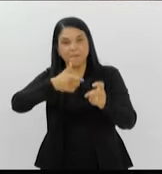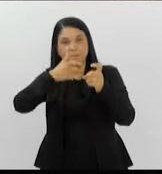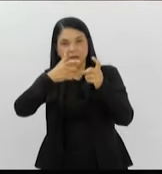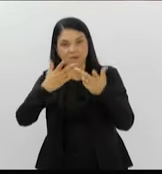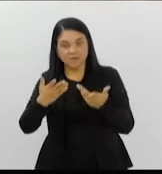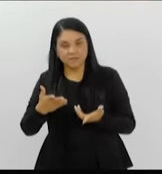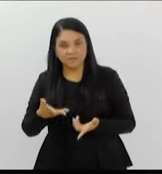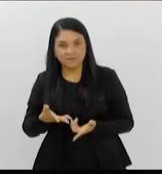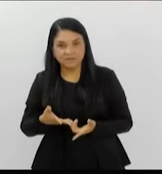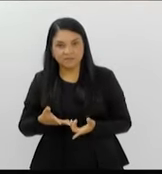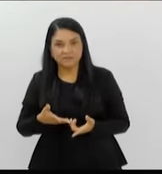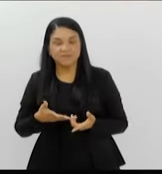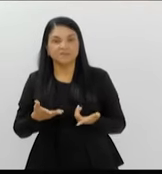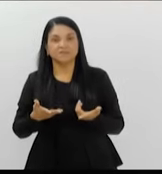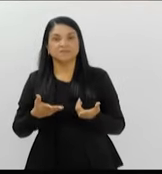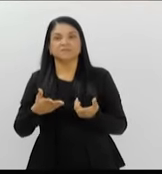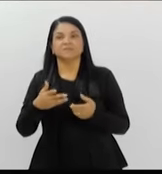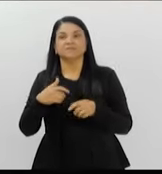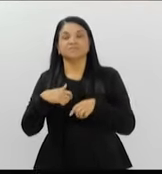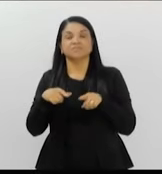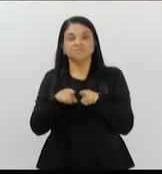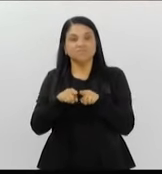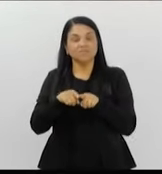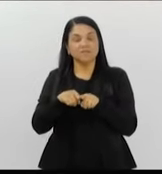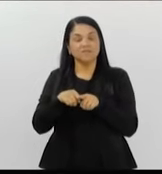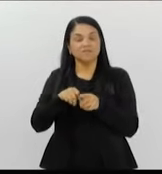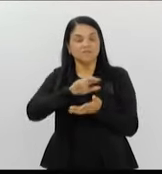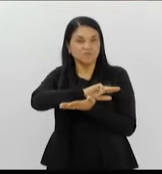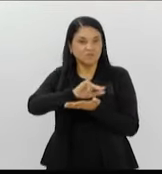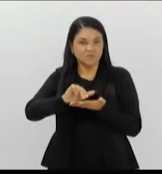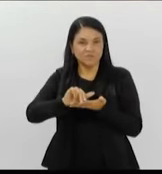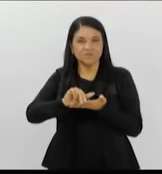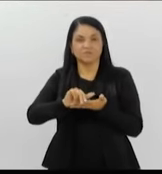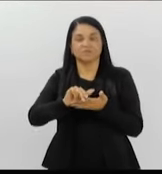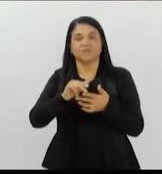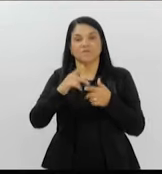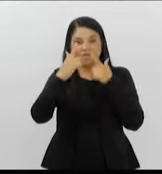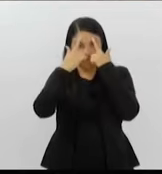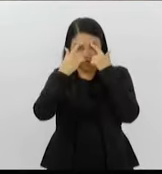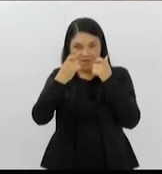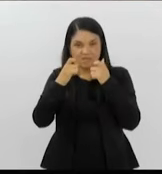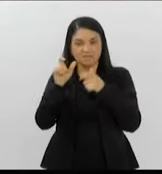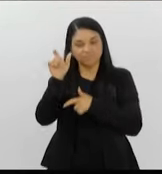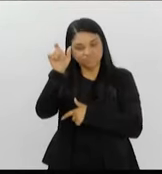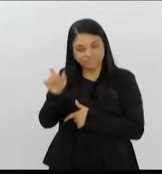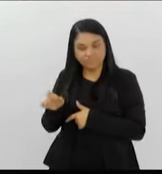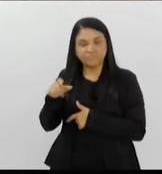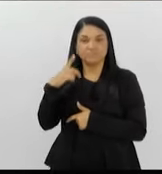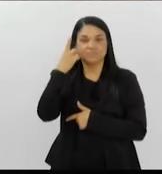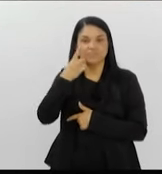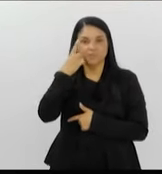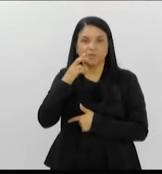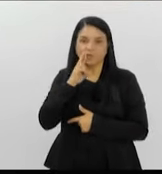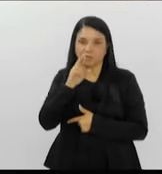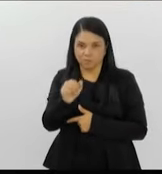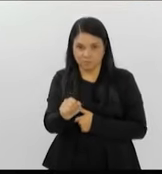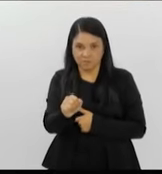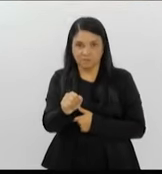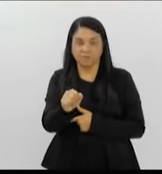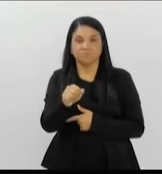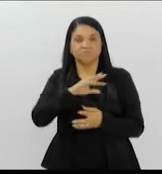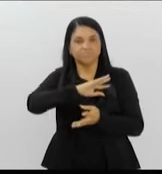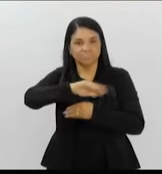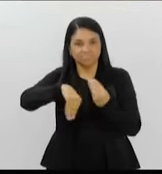Os casos de violência envolvendo esse deputado são inúmeros. E o estranho e